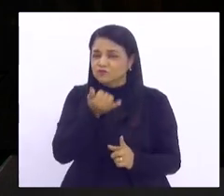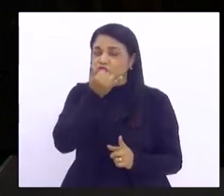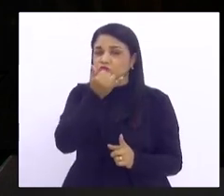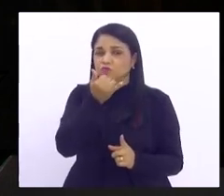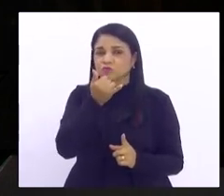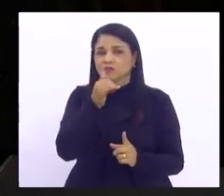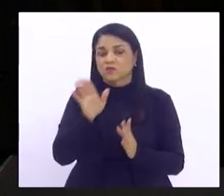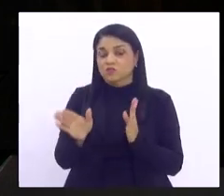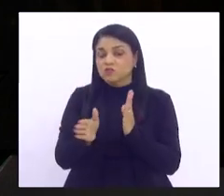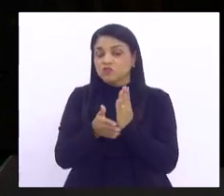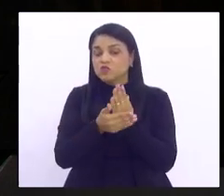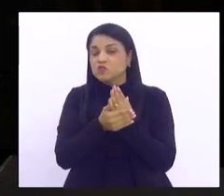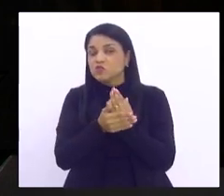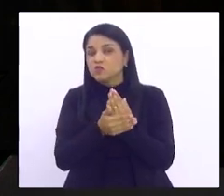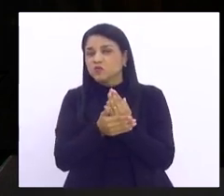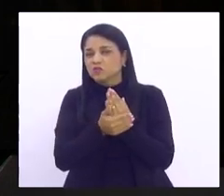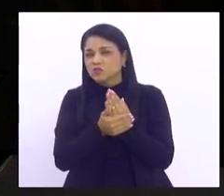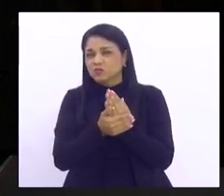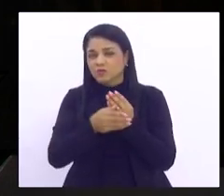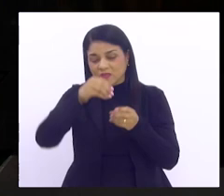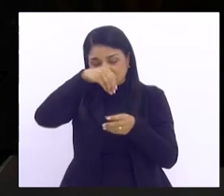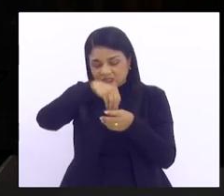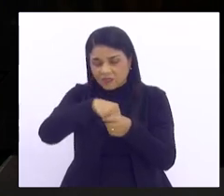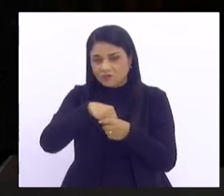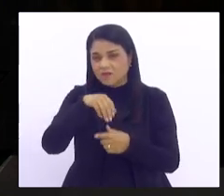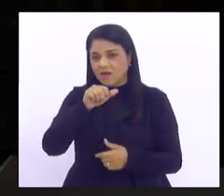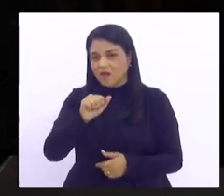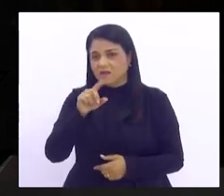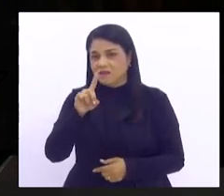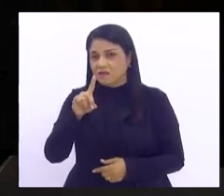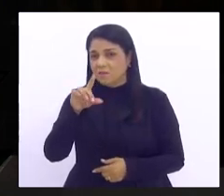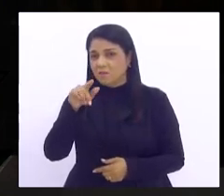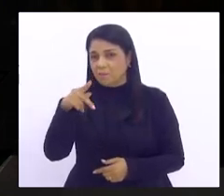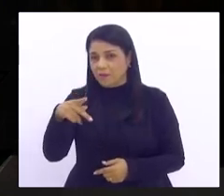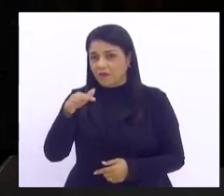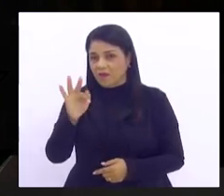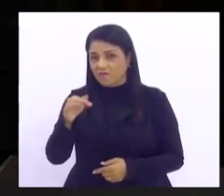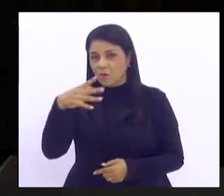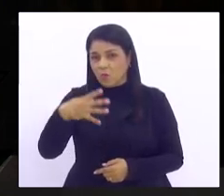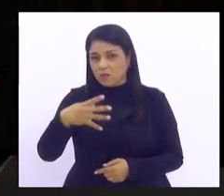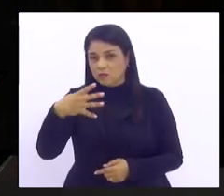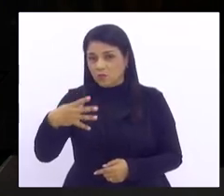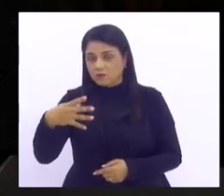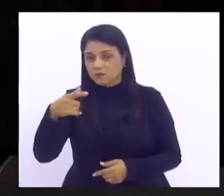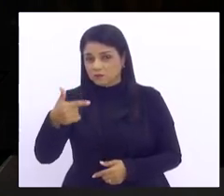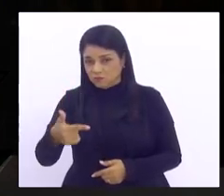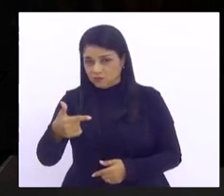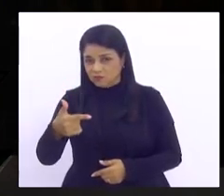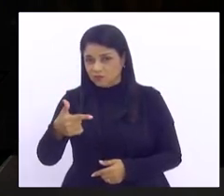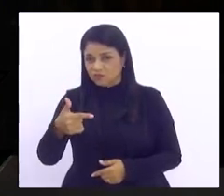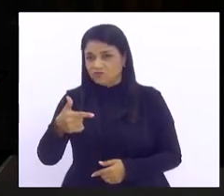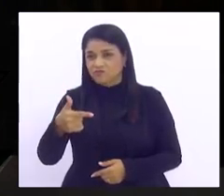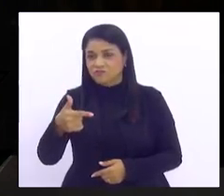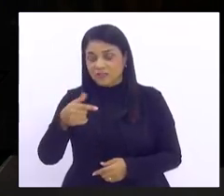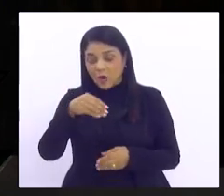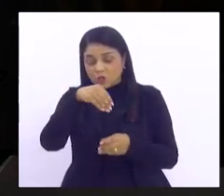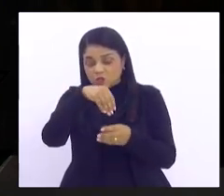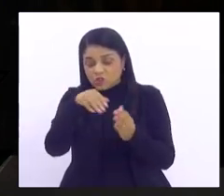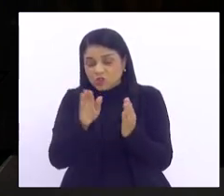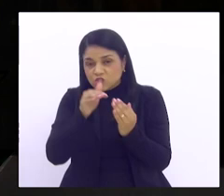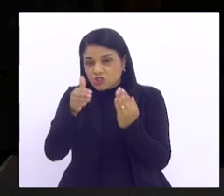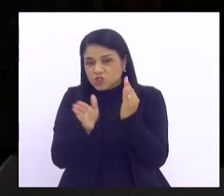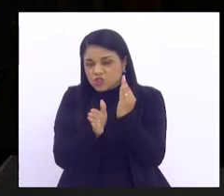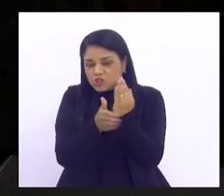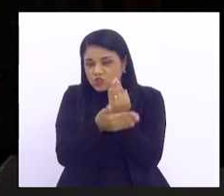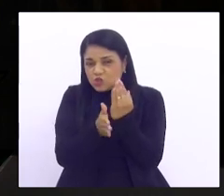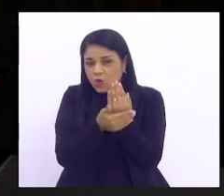obscuros dentro da ADPF 442. Realmente, se existe um obscurantismo, está ali envolto desta ADPF